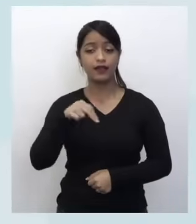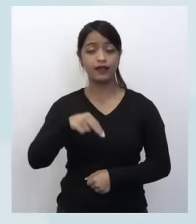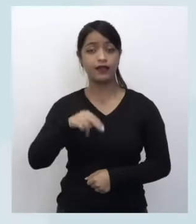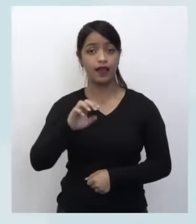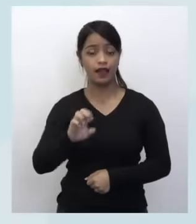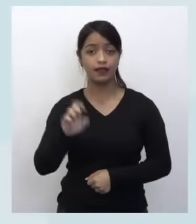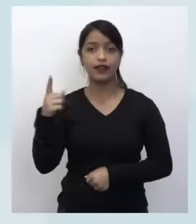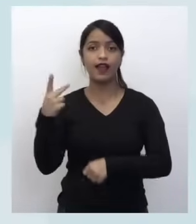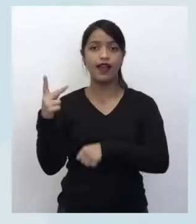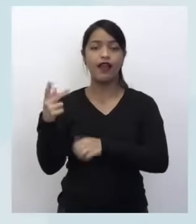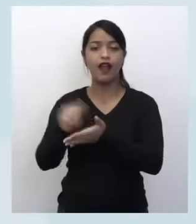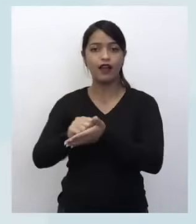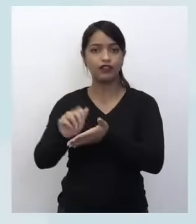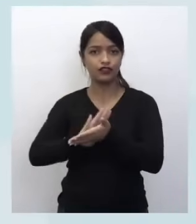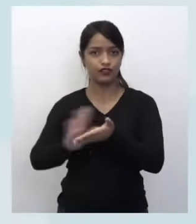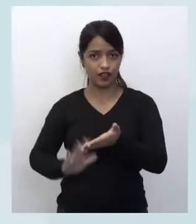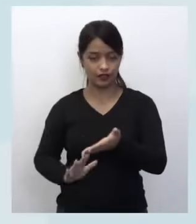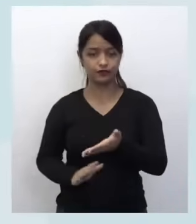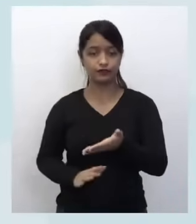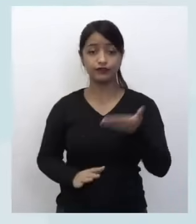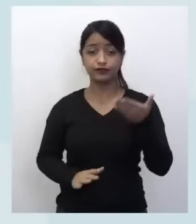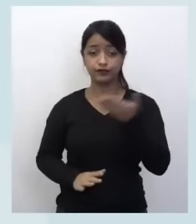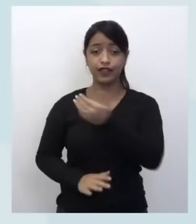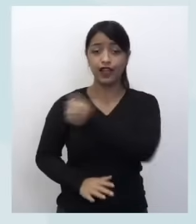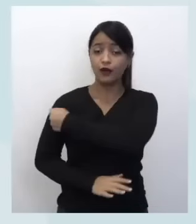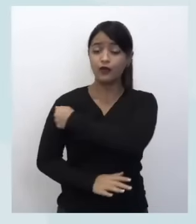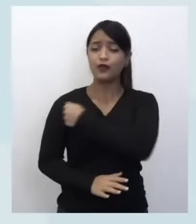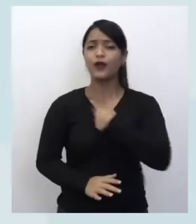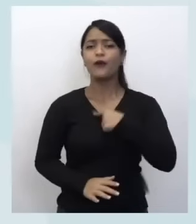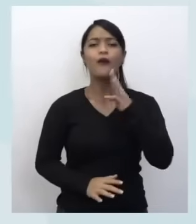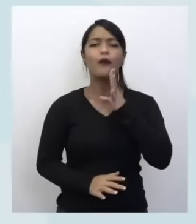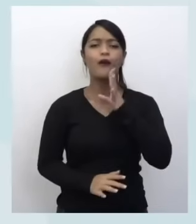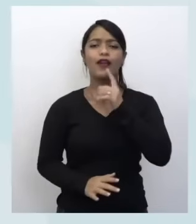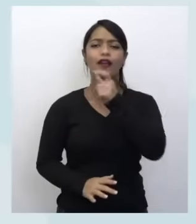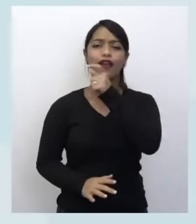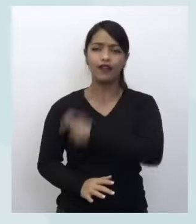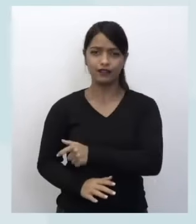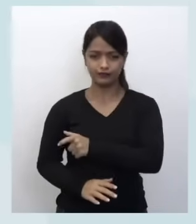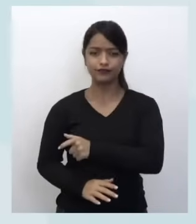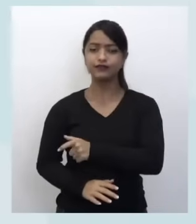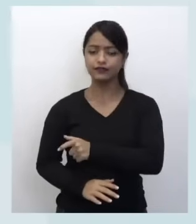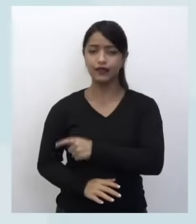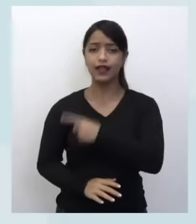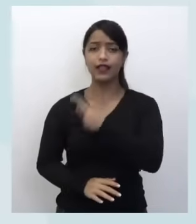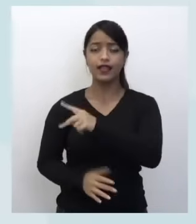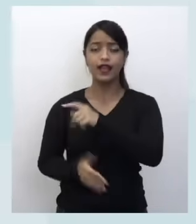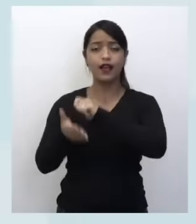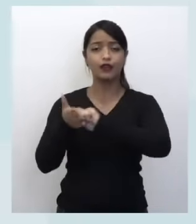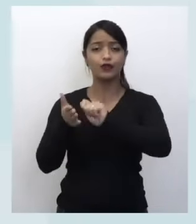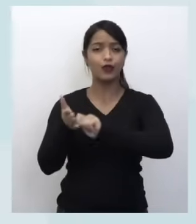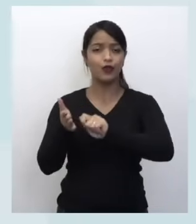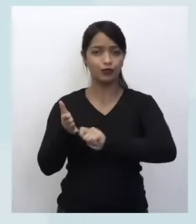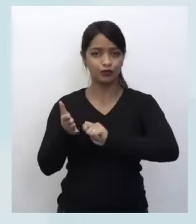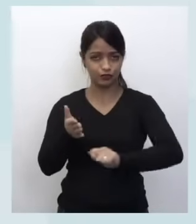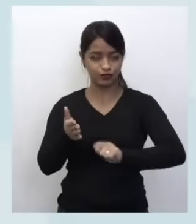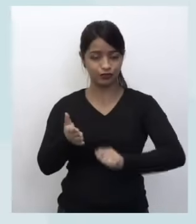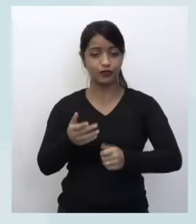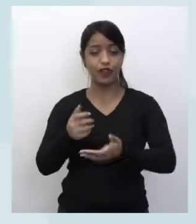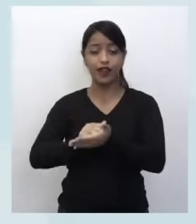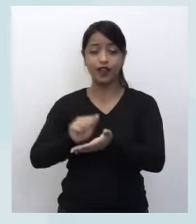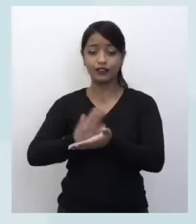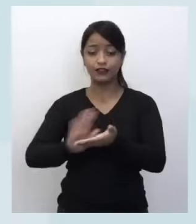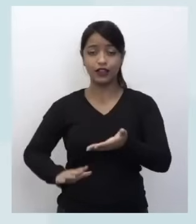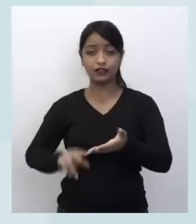que falar aqui, né, porque eu conheço essa aluna, olha que legal, né? Essa é uma anotação, né, de uma atividade que foi passada na